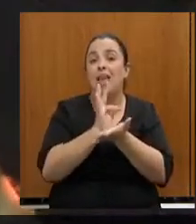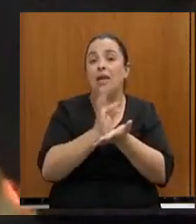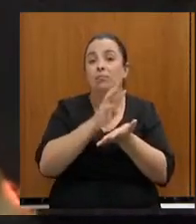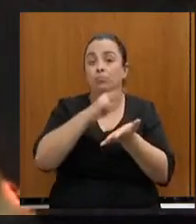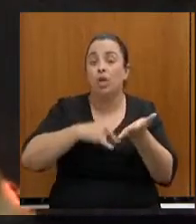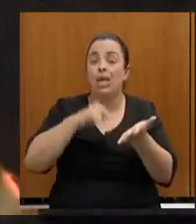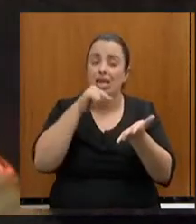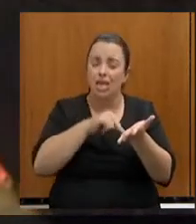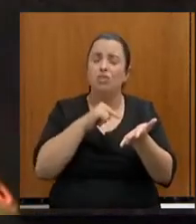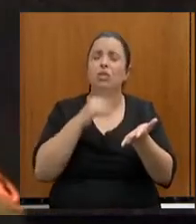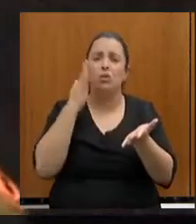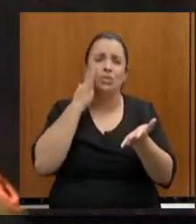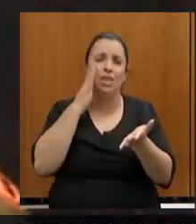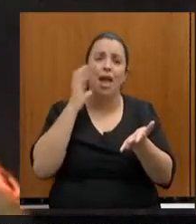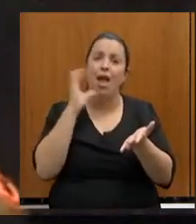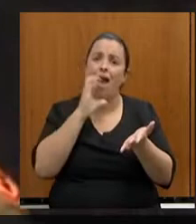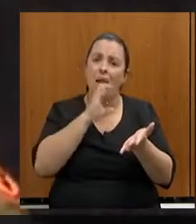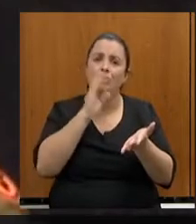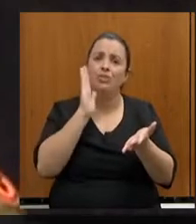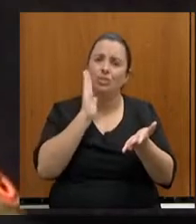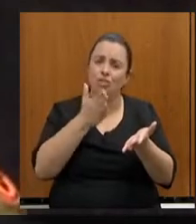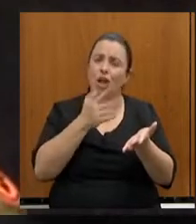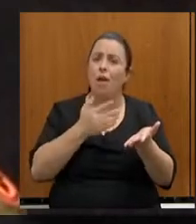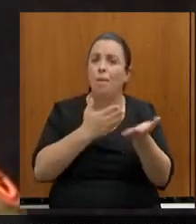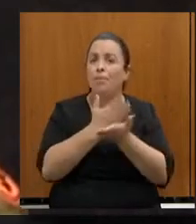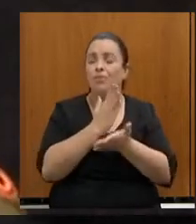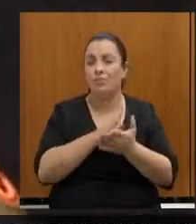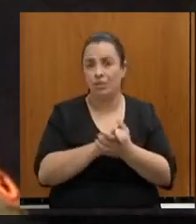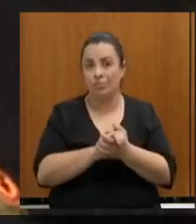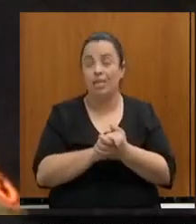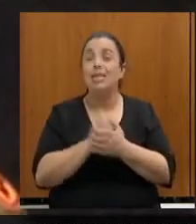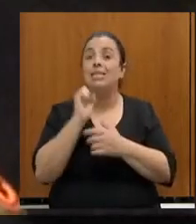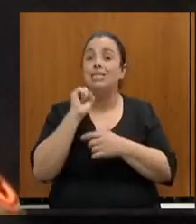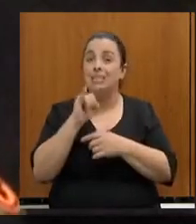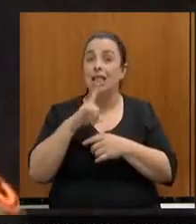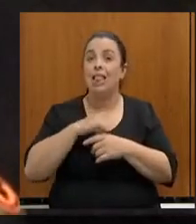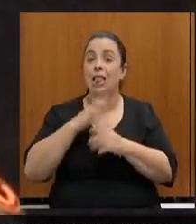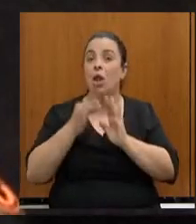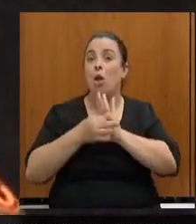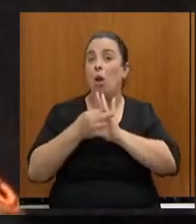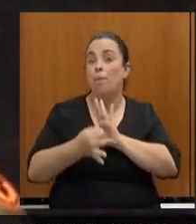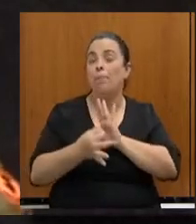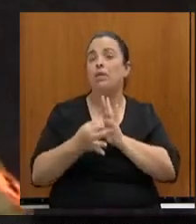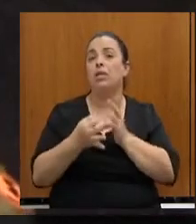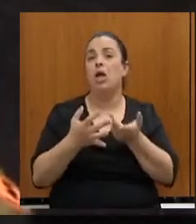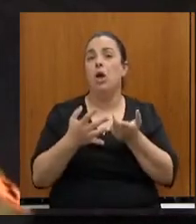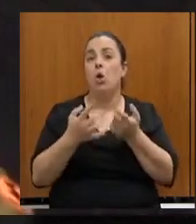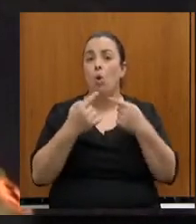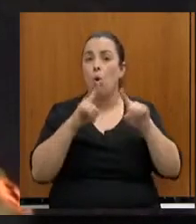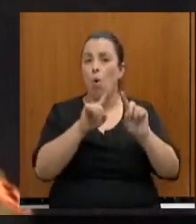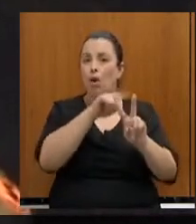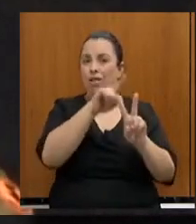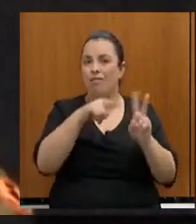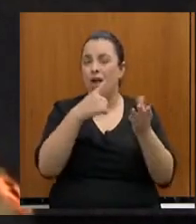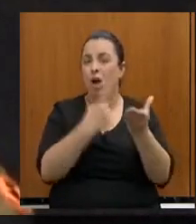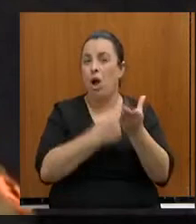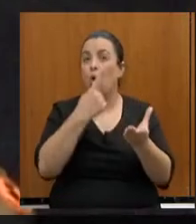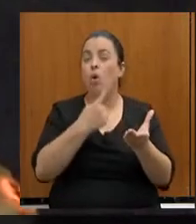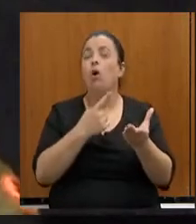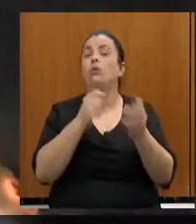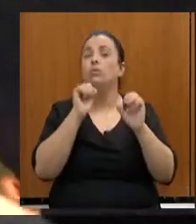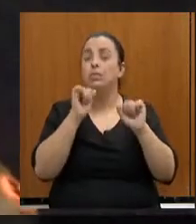em breve e a uma crítica justa aí foi que o seu bosta Teresa teus Presidente Ronald quando diz que Assembleia